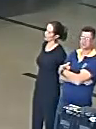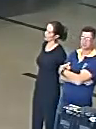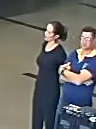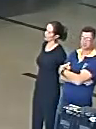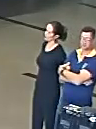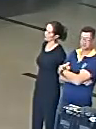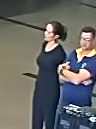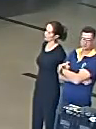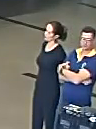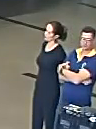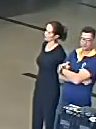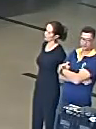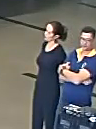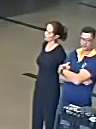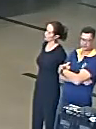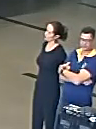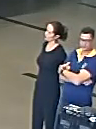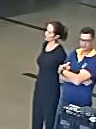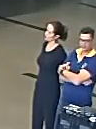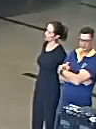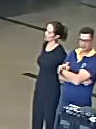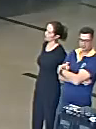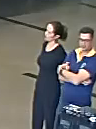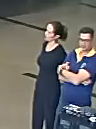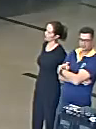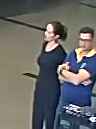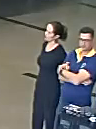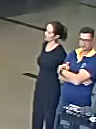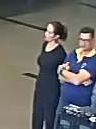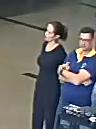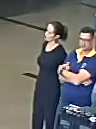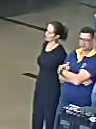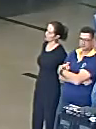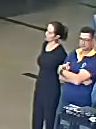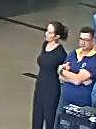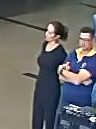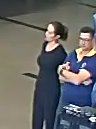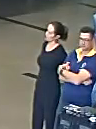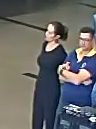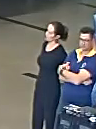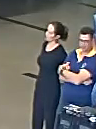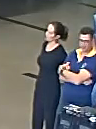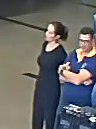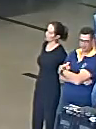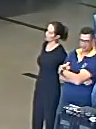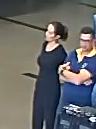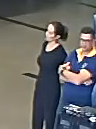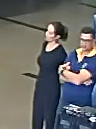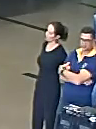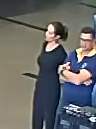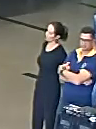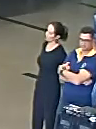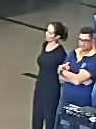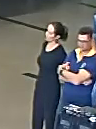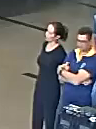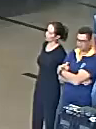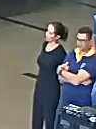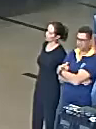luta por uma causa que é Nossa eu trabalhei a vida inteira com deficiente aposentei como diretora de